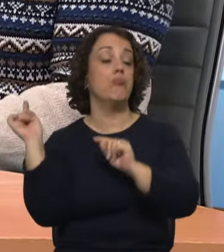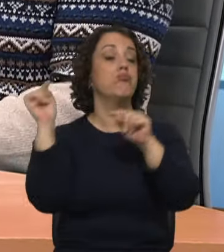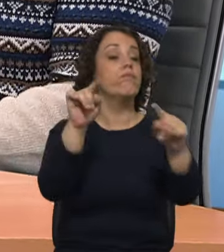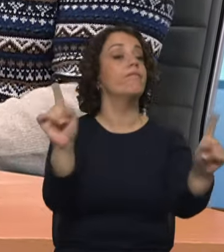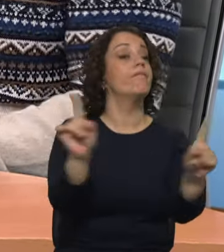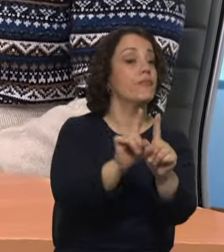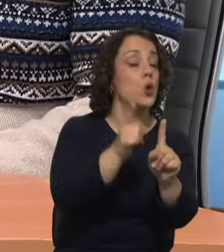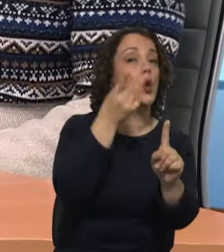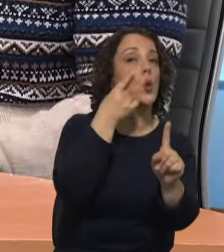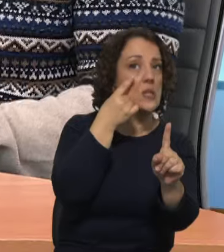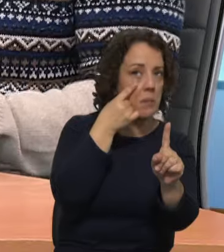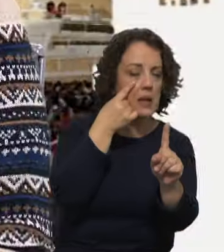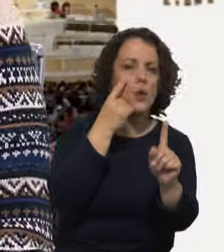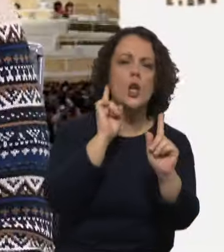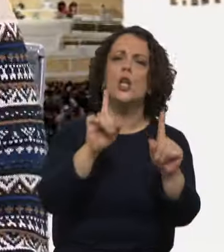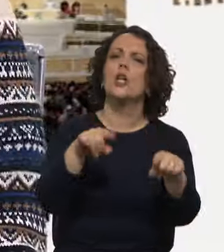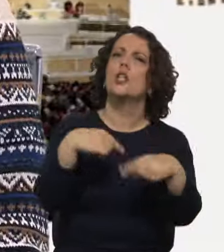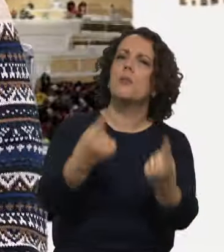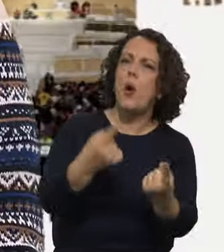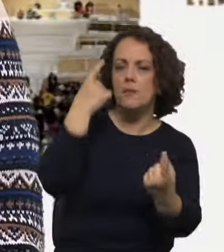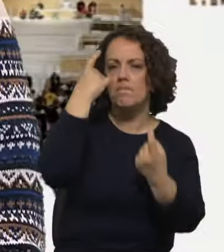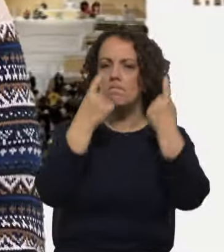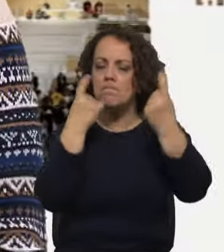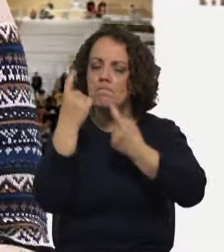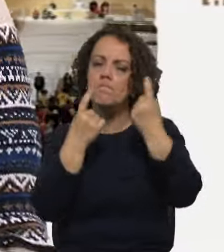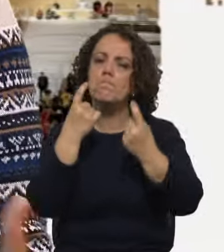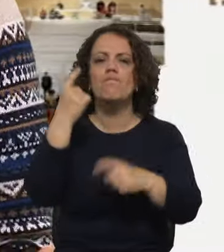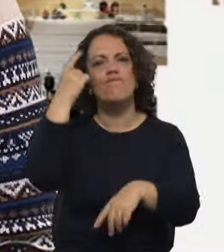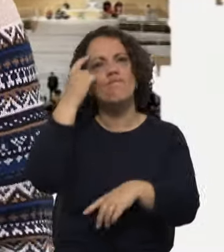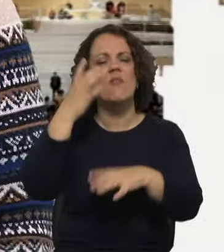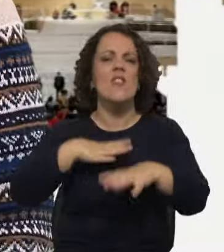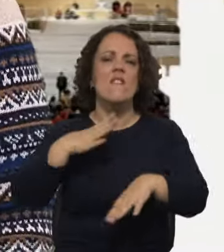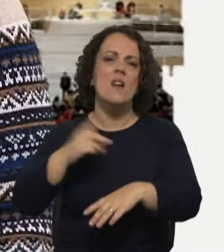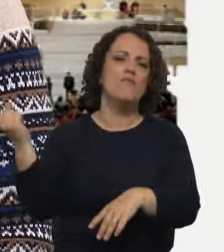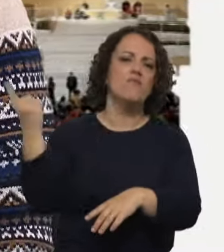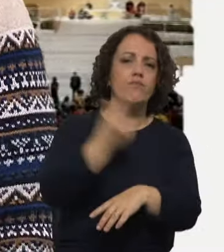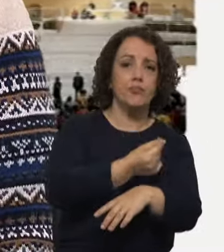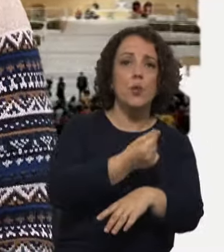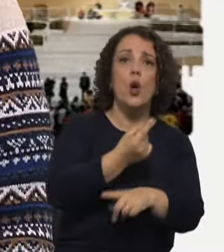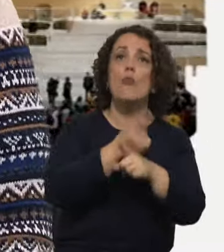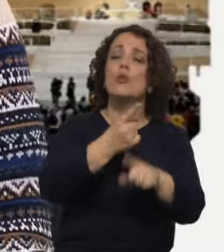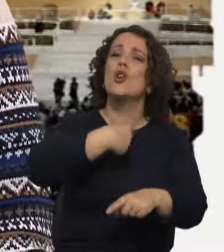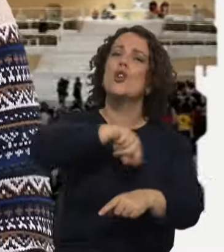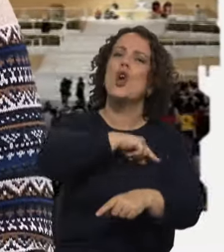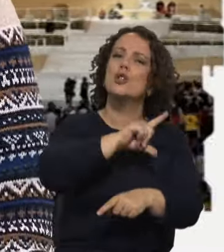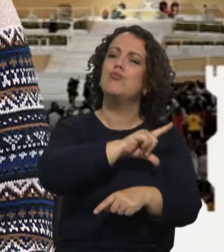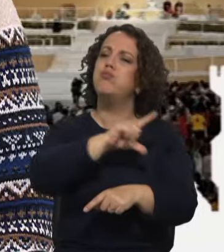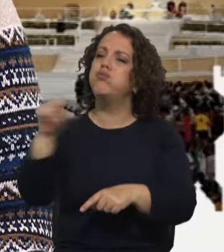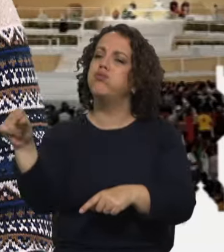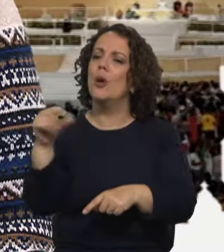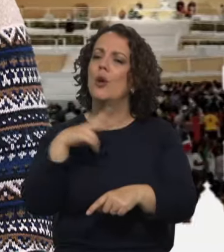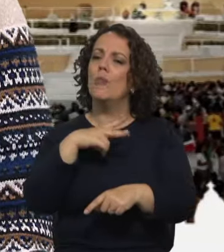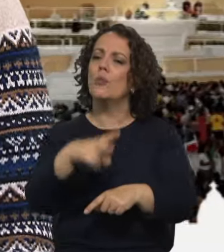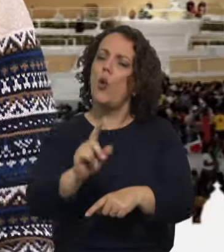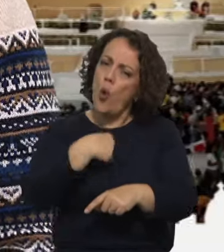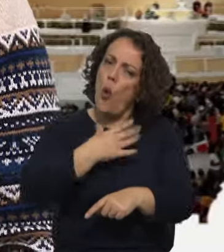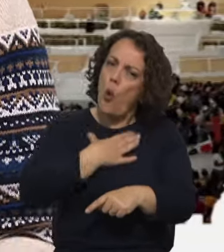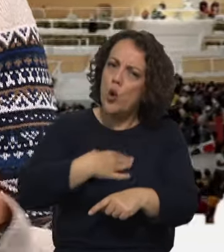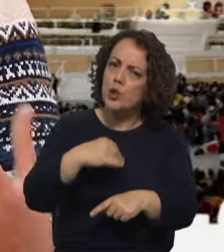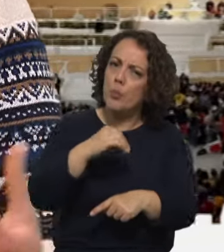até um pouco linha vada já tínhamos tomado a decisão de de voltar a casa porque nós nunca Saímos de Portugal porque não gostássemos de Portugal não é nós nós sempre gostamos de